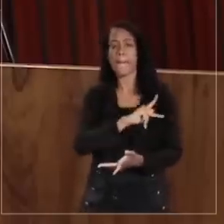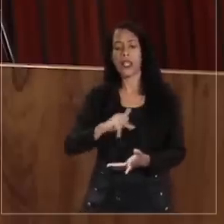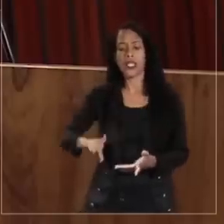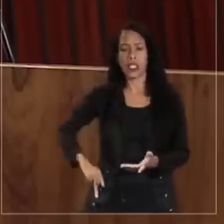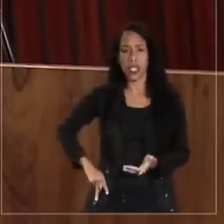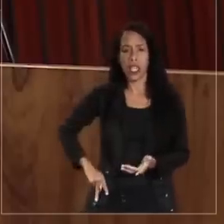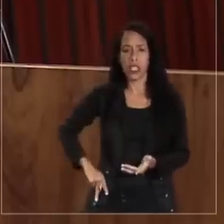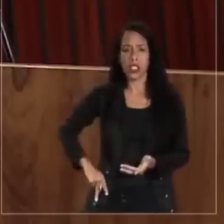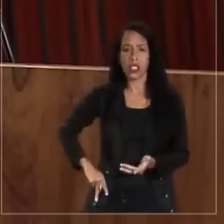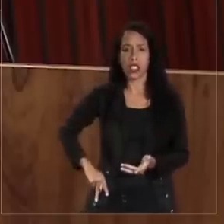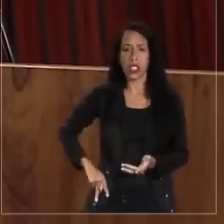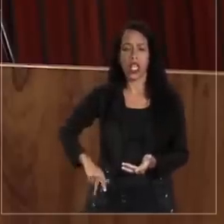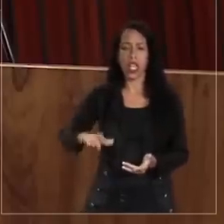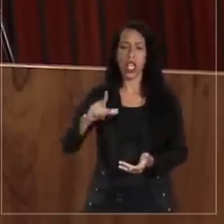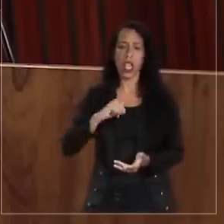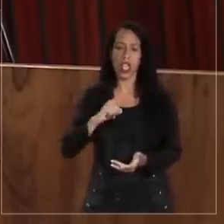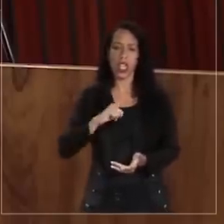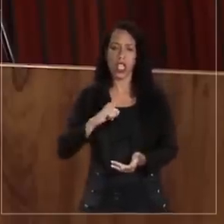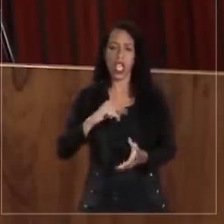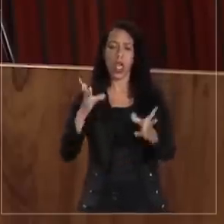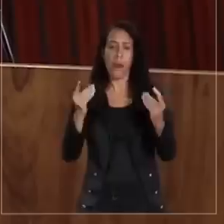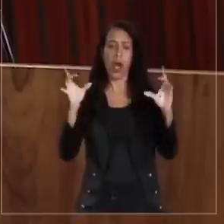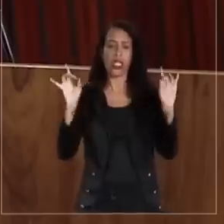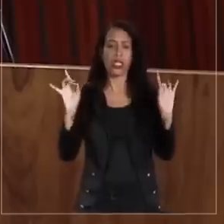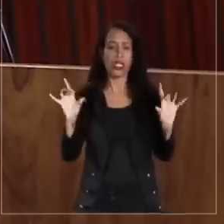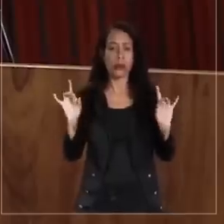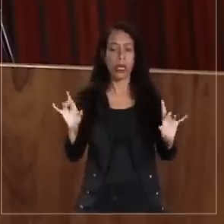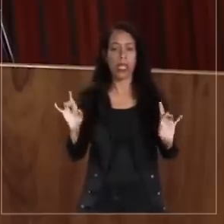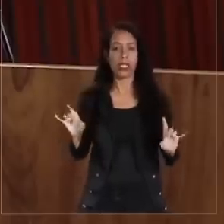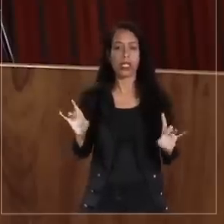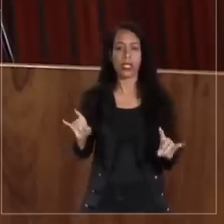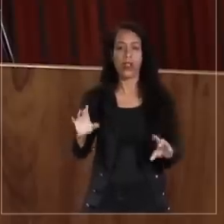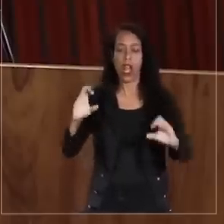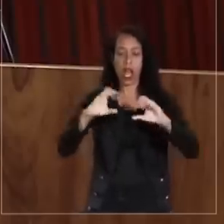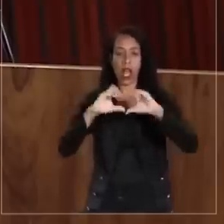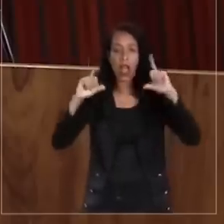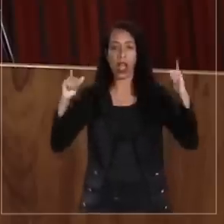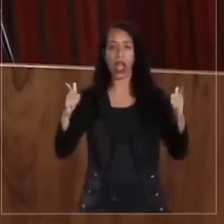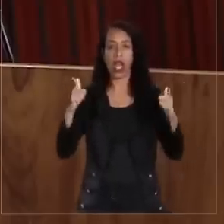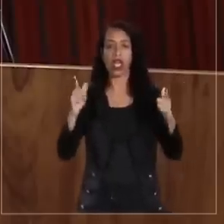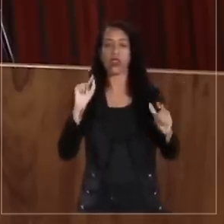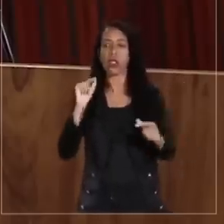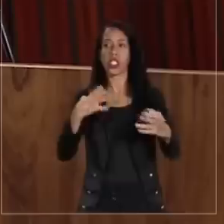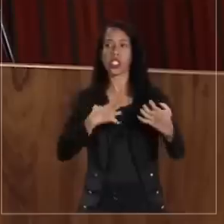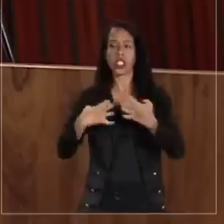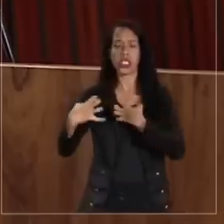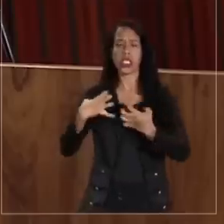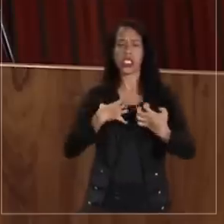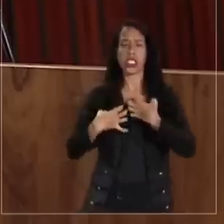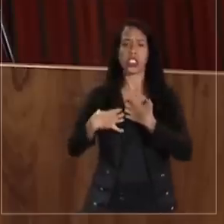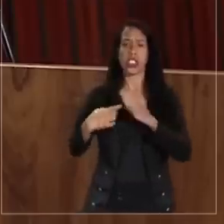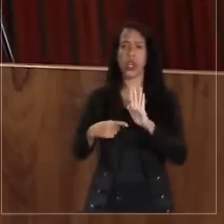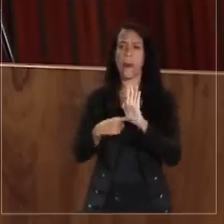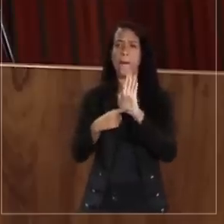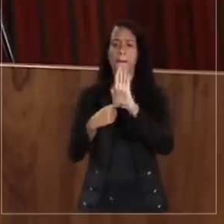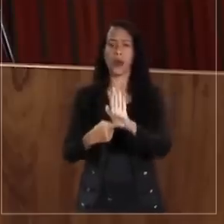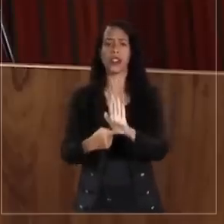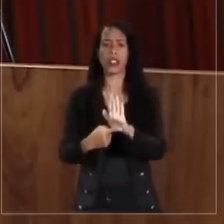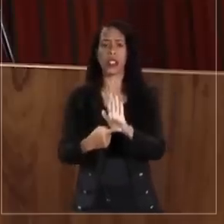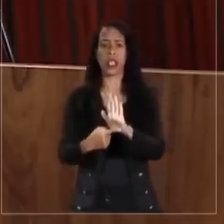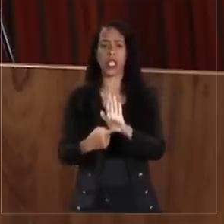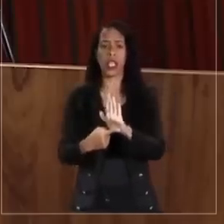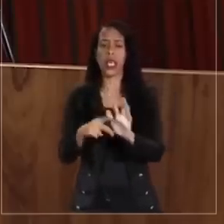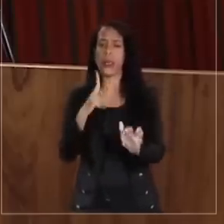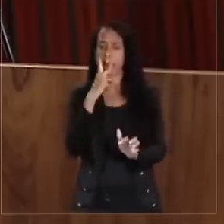da República, com um objetivo muito específico que fica claro, no sentido de apresentar no seu monólogo o